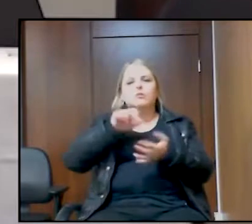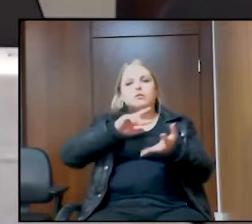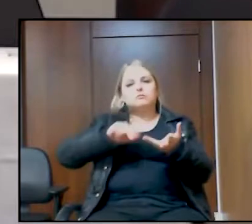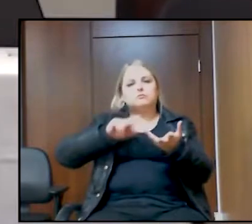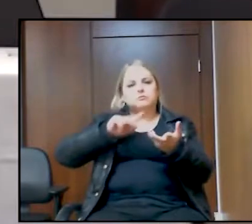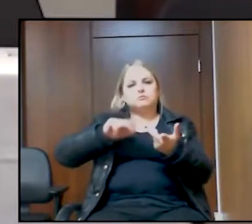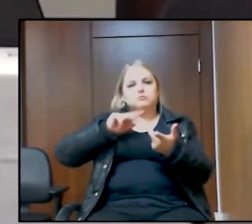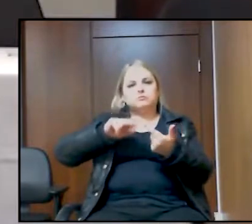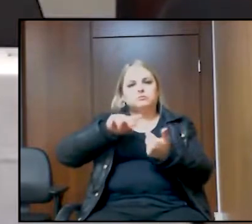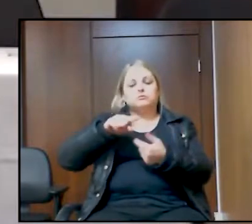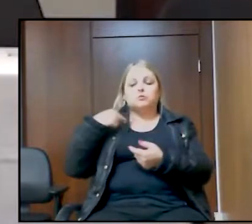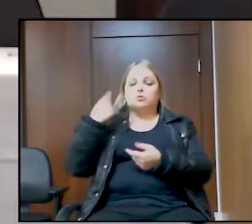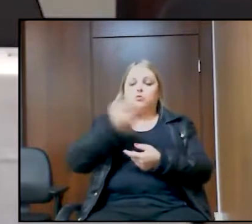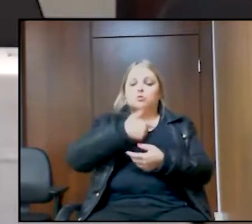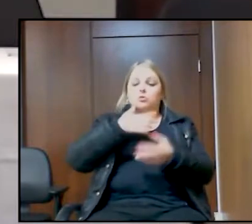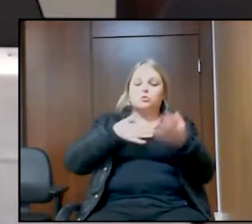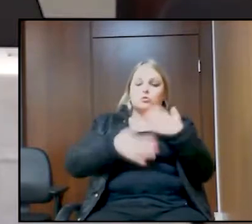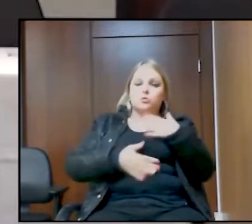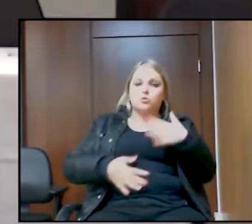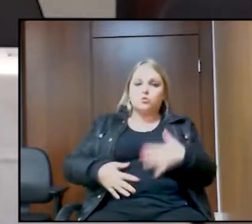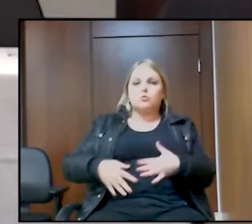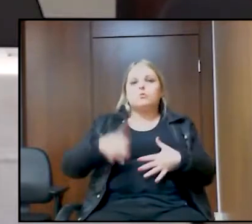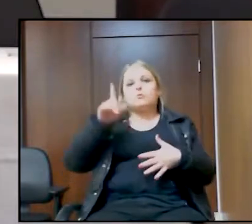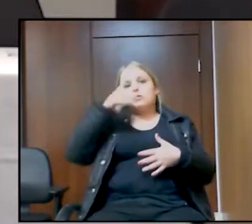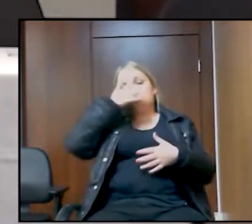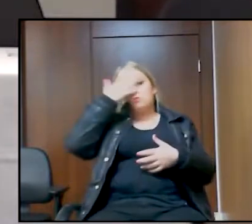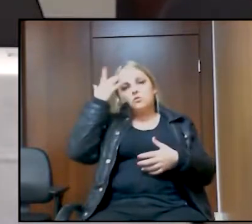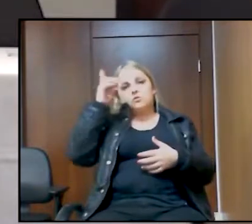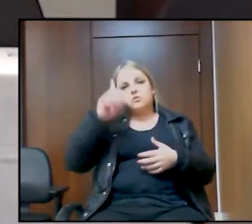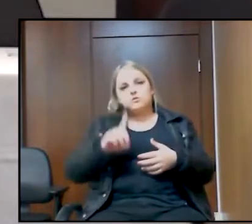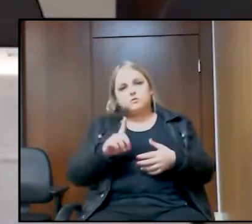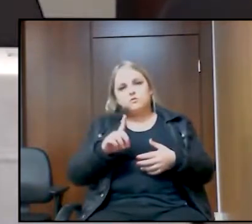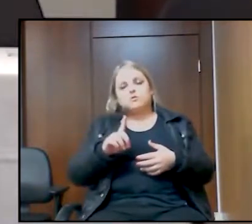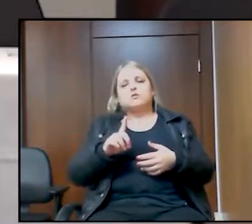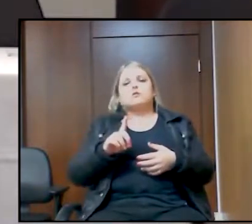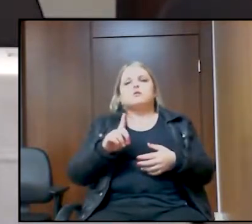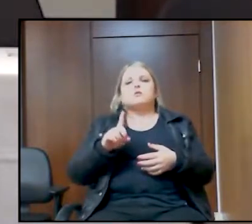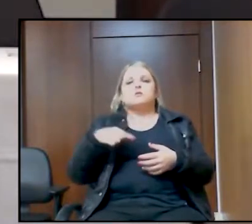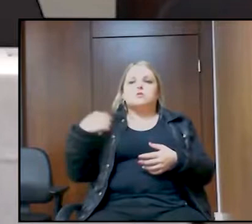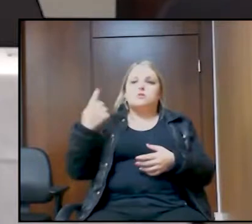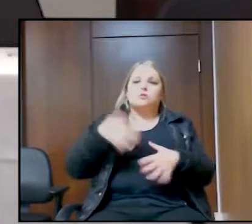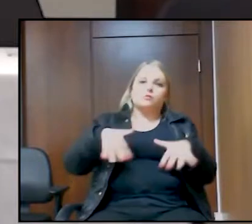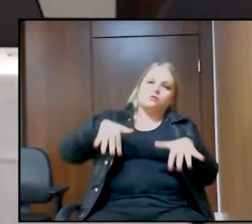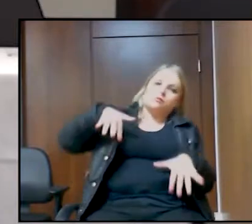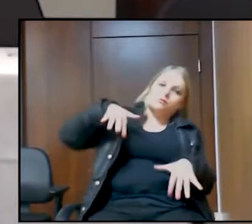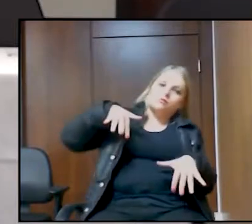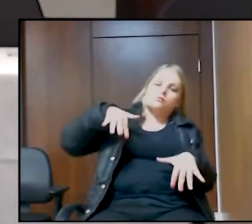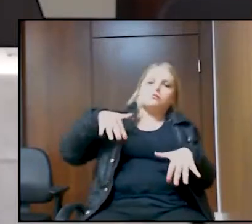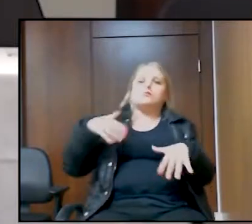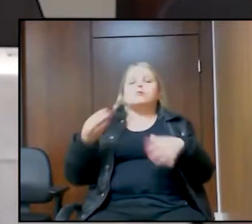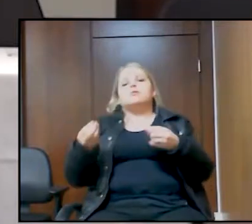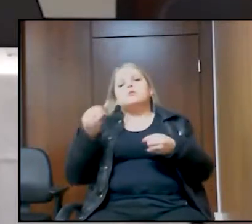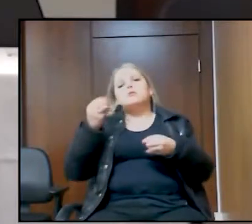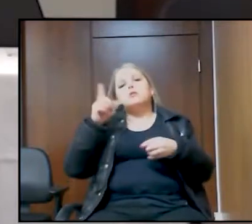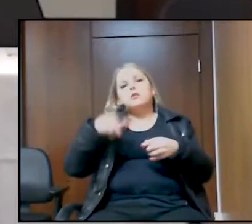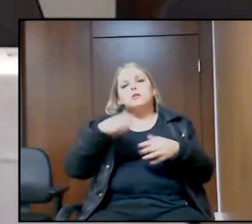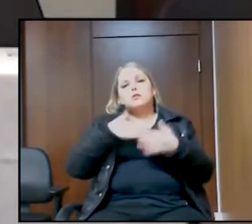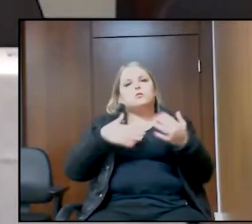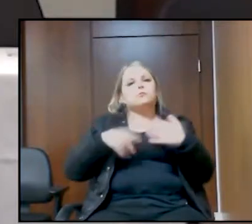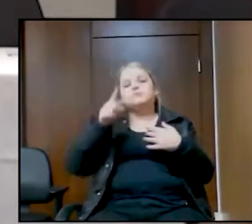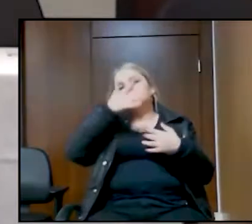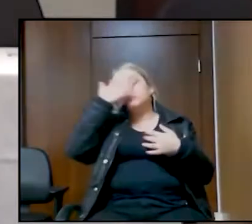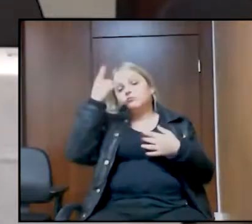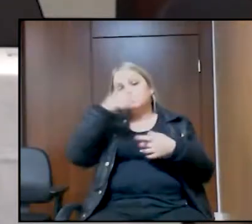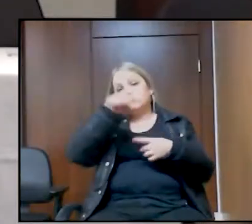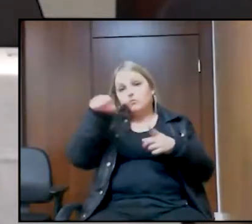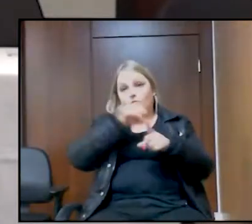né? E o nosso corpo das pessoas com deficiência, o nosso corpo torto, é um corpo não aceito, né?